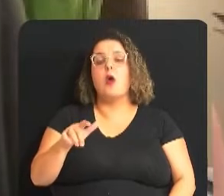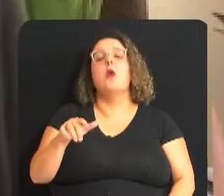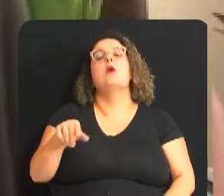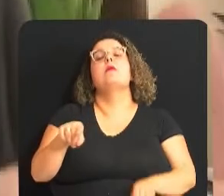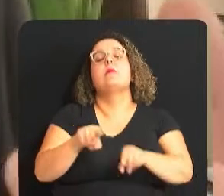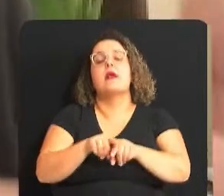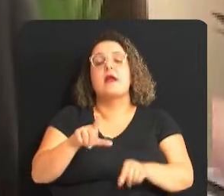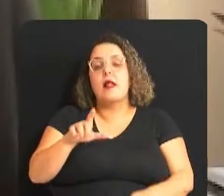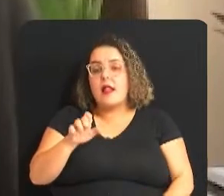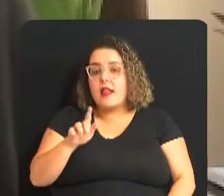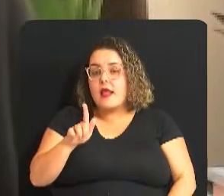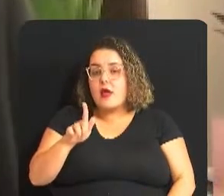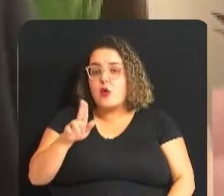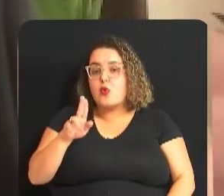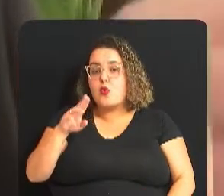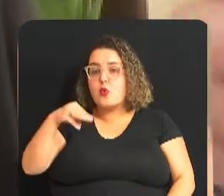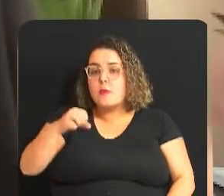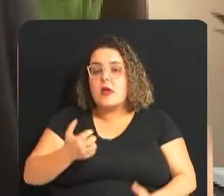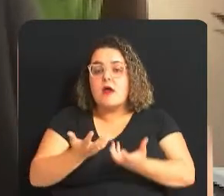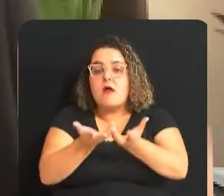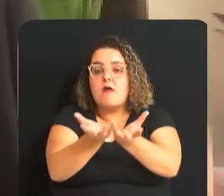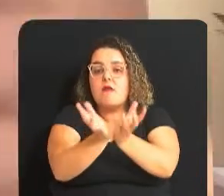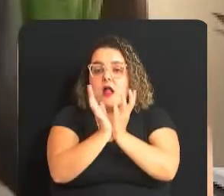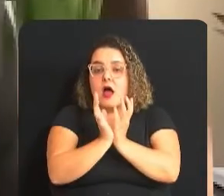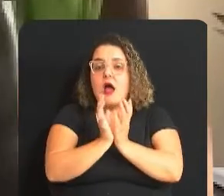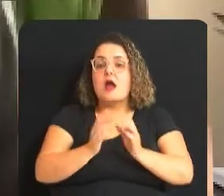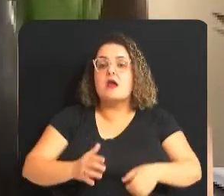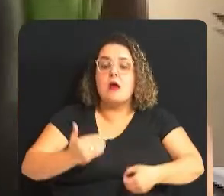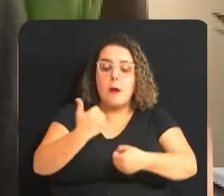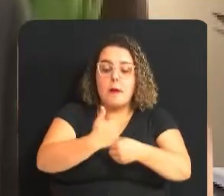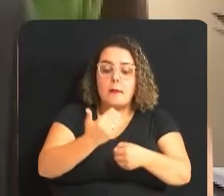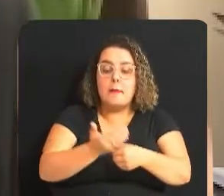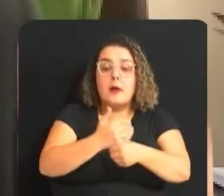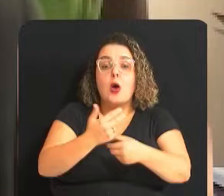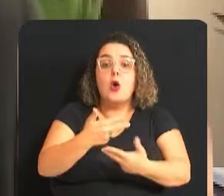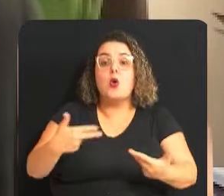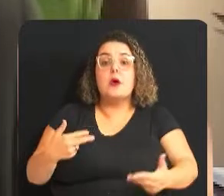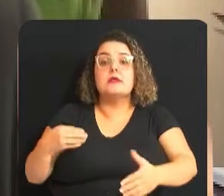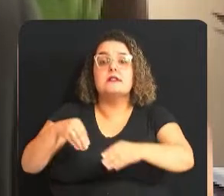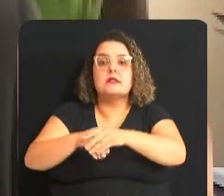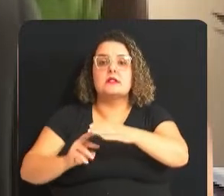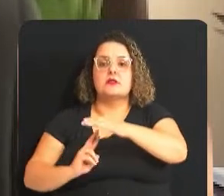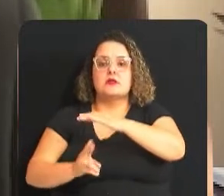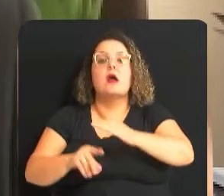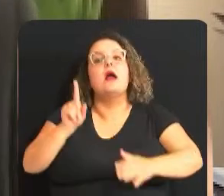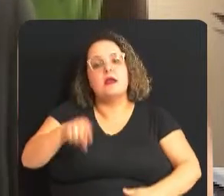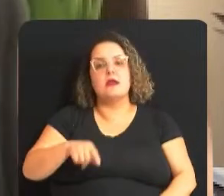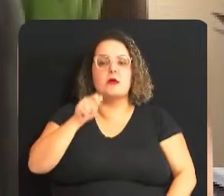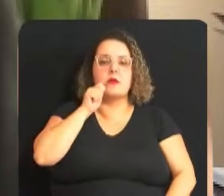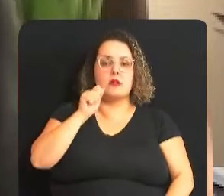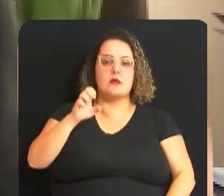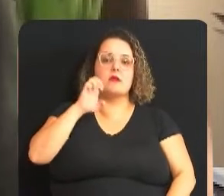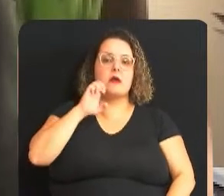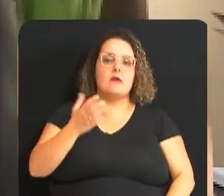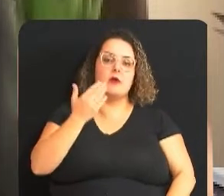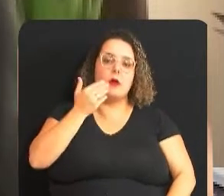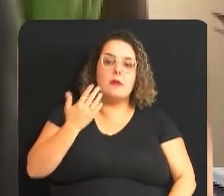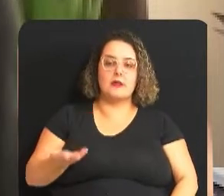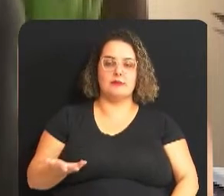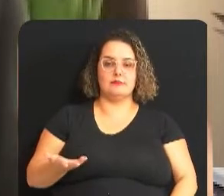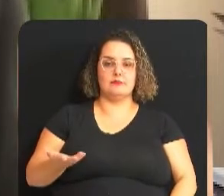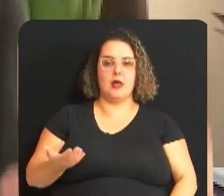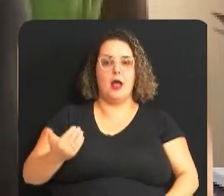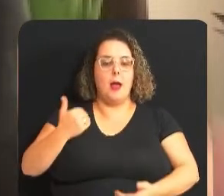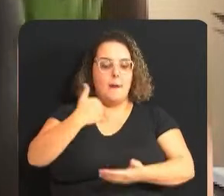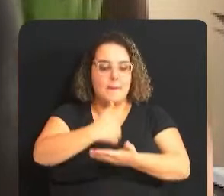berinjela, o quiabo, coisas que eu tenho na feira. Esse é o alimento que o Adão e Eva comiam. O terceiro